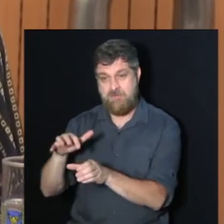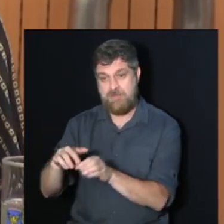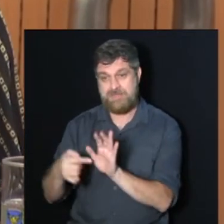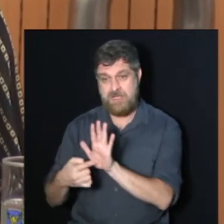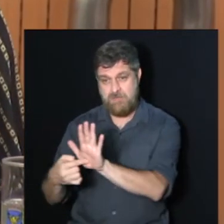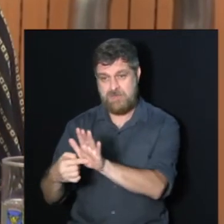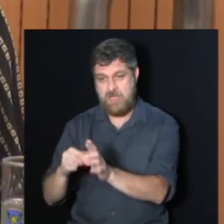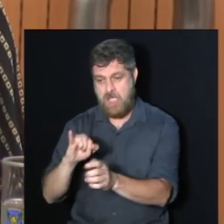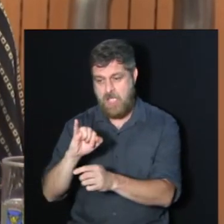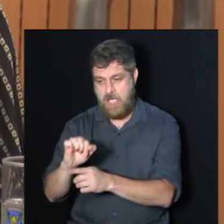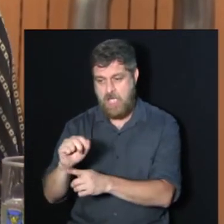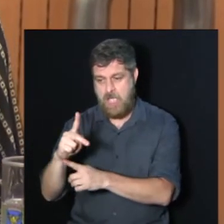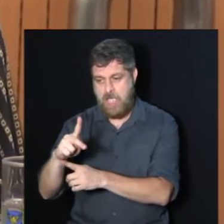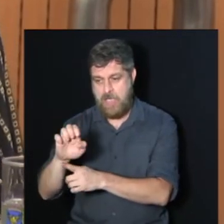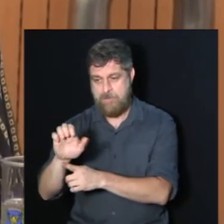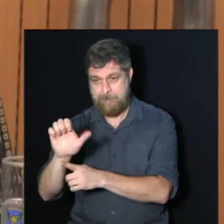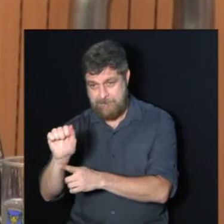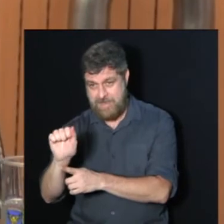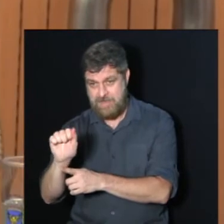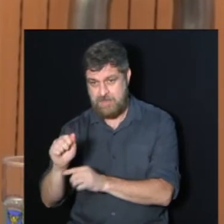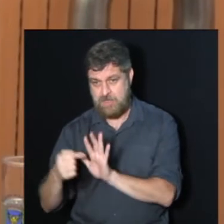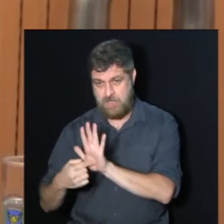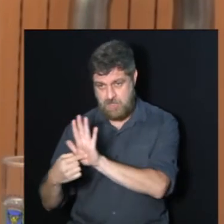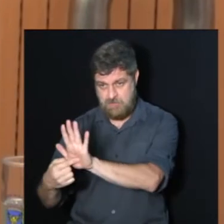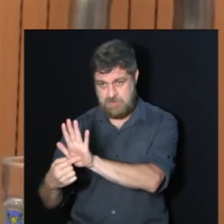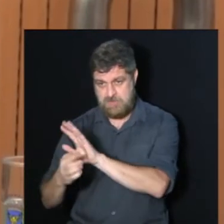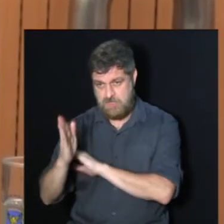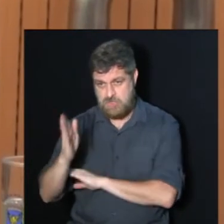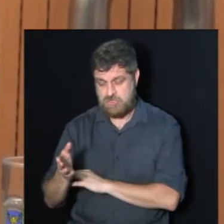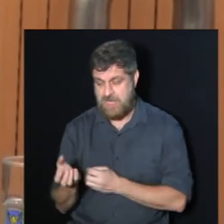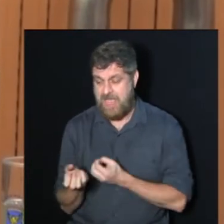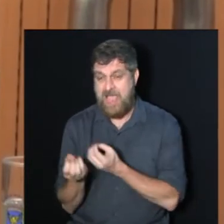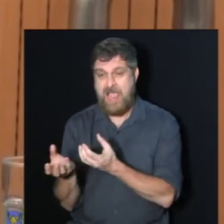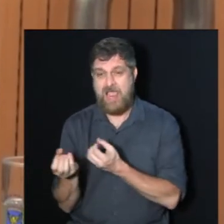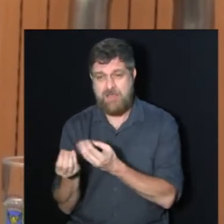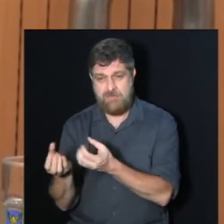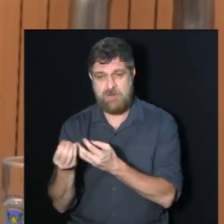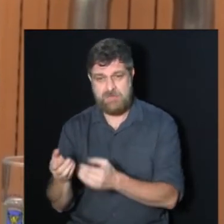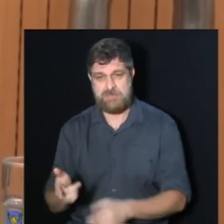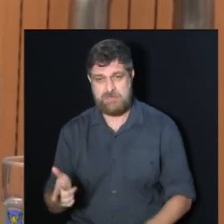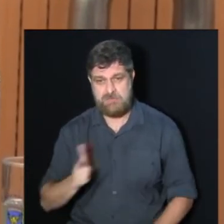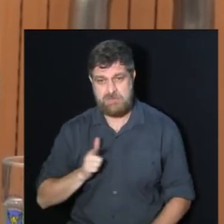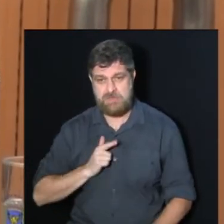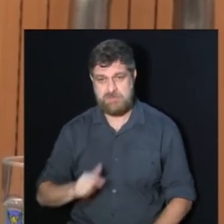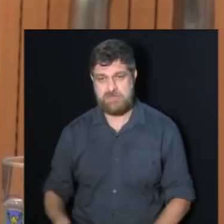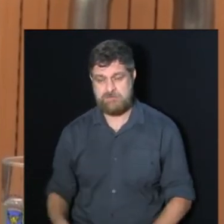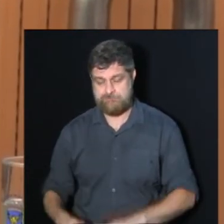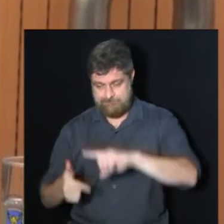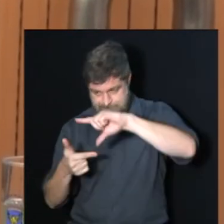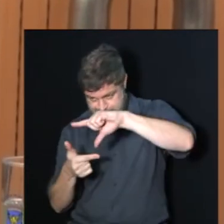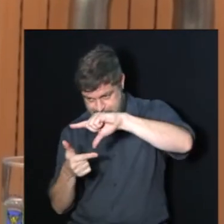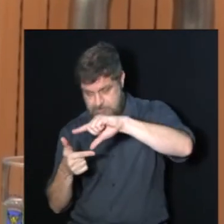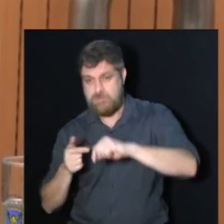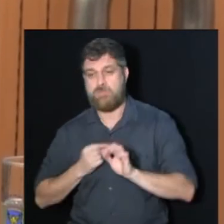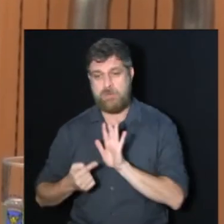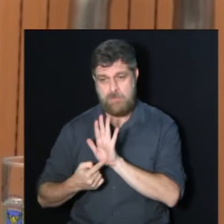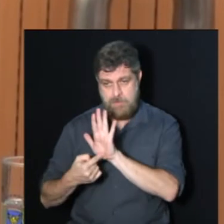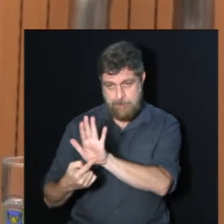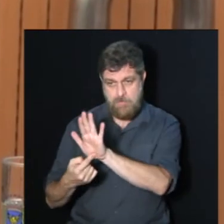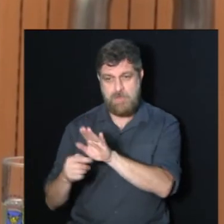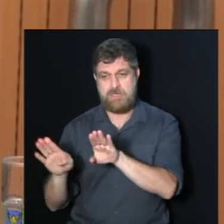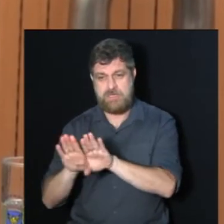pelo IPEA, que eu compartilhei com vocês mais cedo, a informação é bastante mais conservadora, mas ainda assim mostra